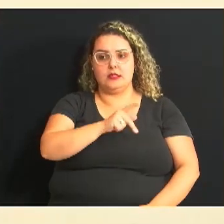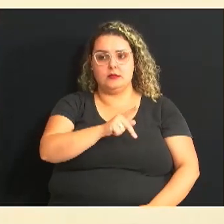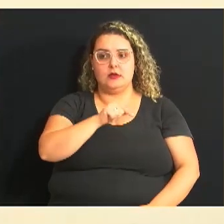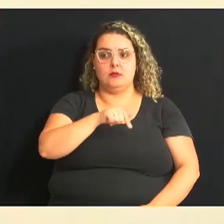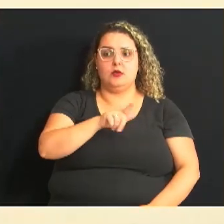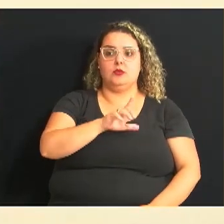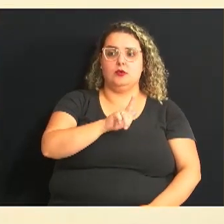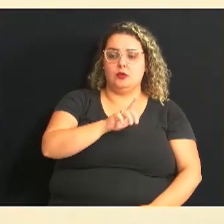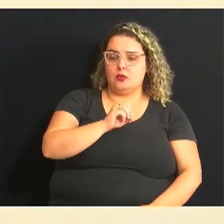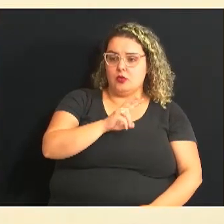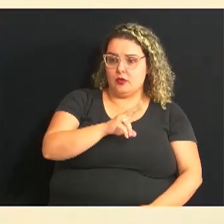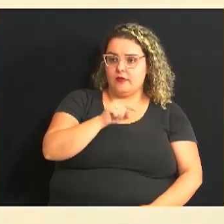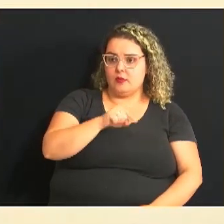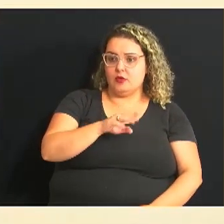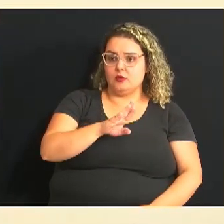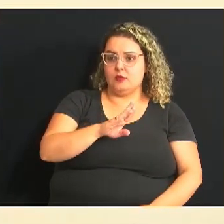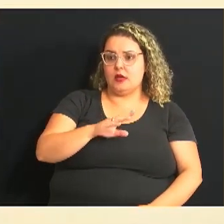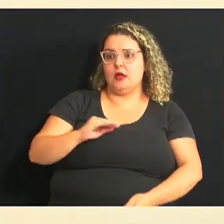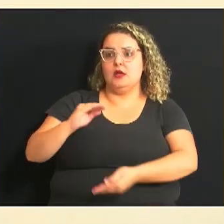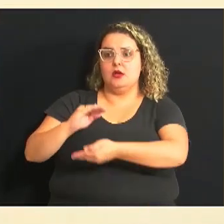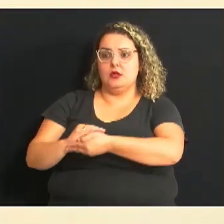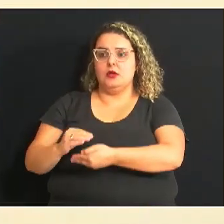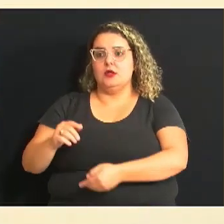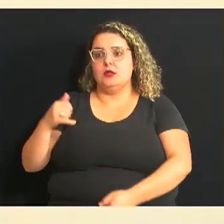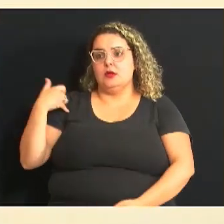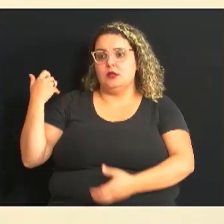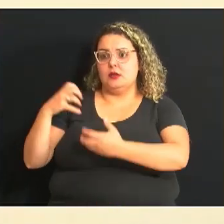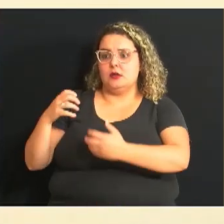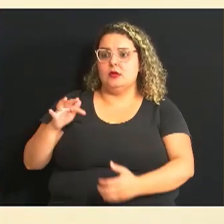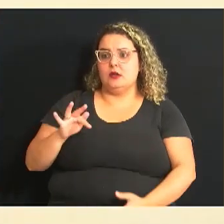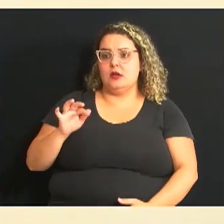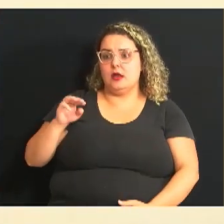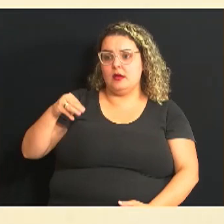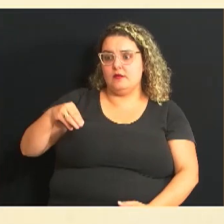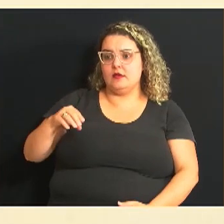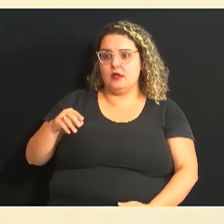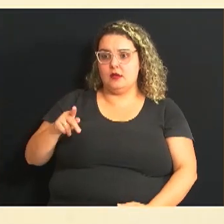fmdca.campinas.sp.gov.br, e o site do Fundo da Pessoa Idosa,